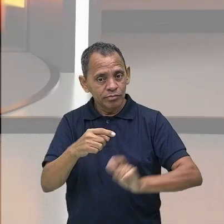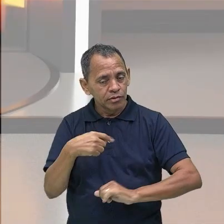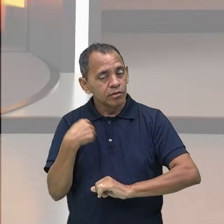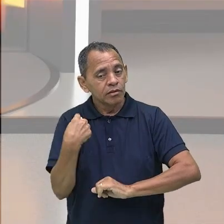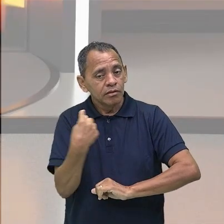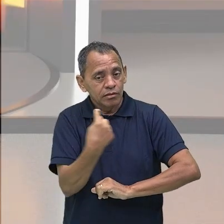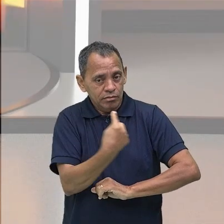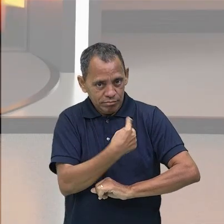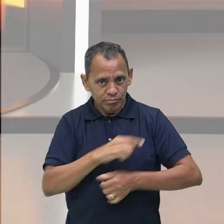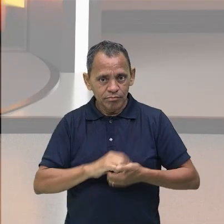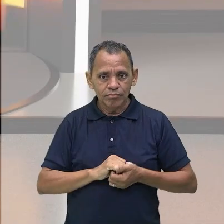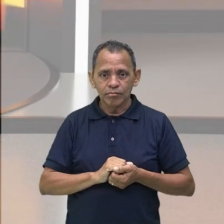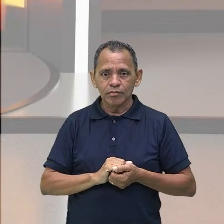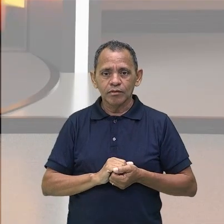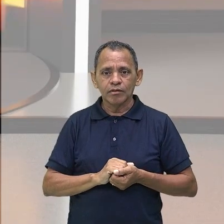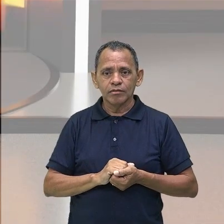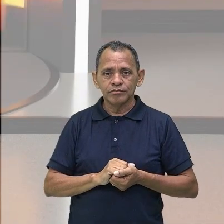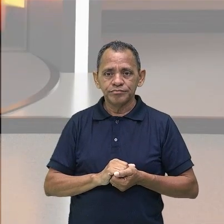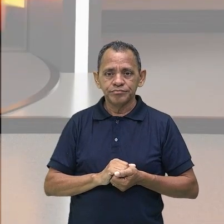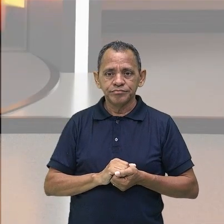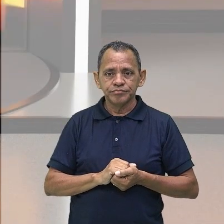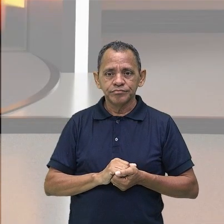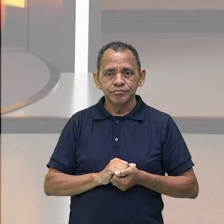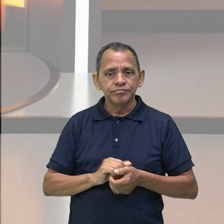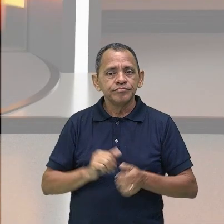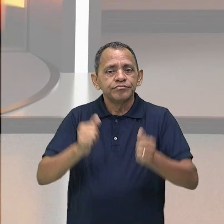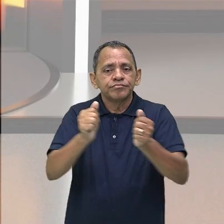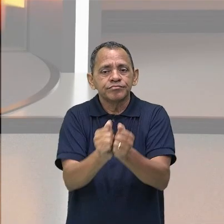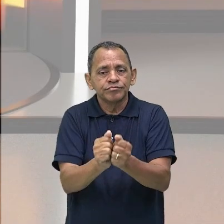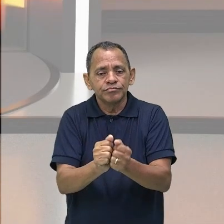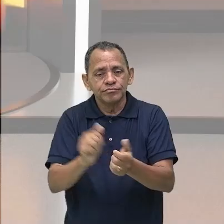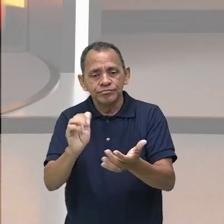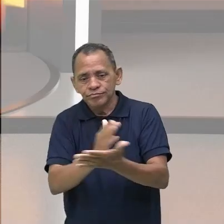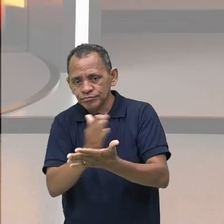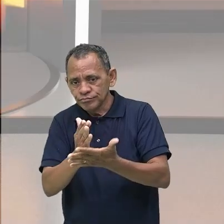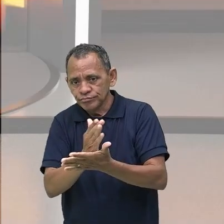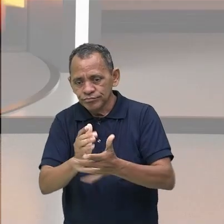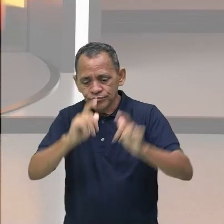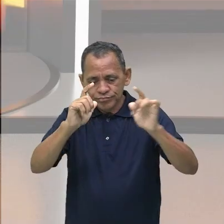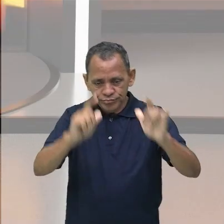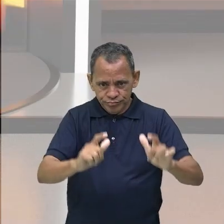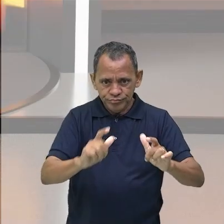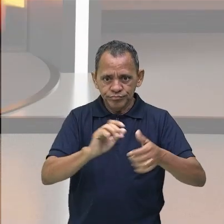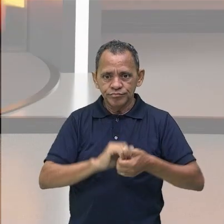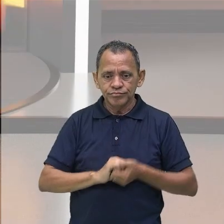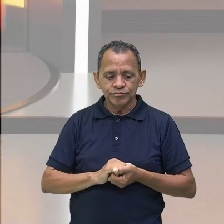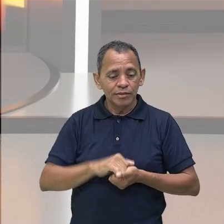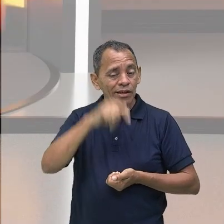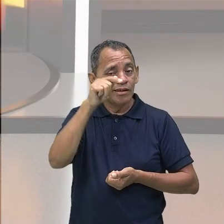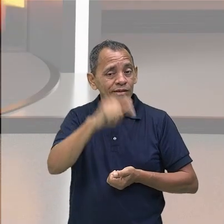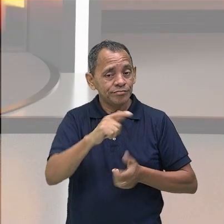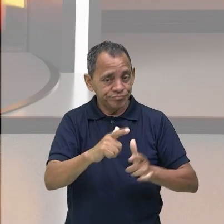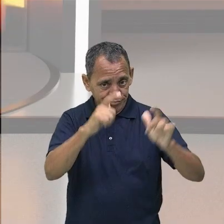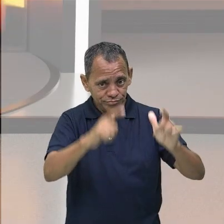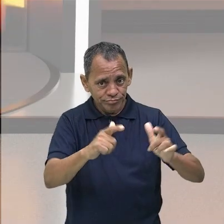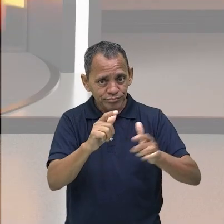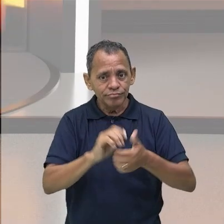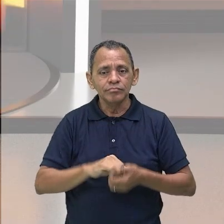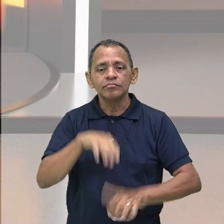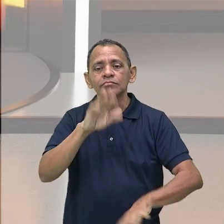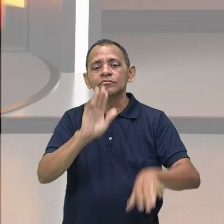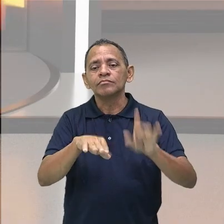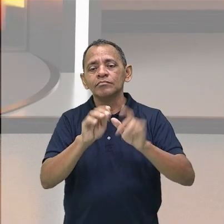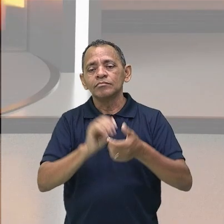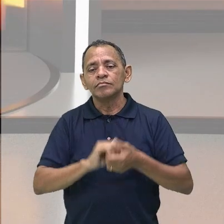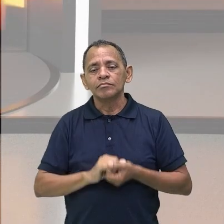nós estamos, né, ali em um determinado lugar. E esse lugar, às vezes, coloca para a gente, né,